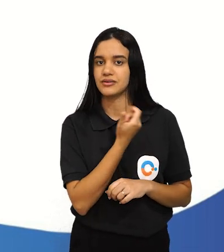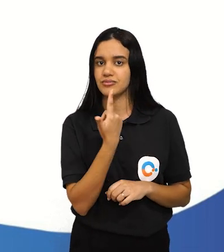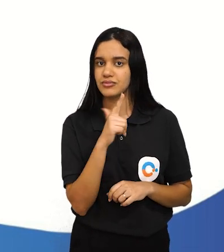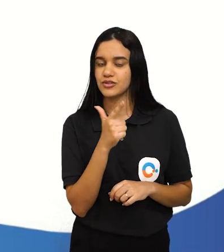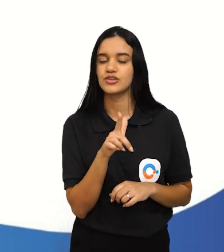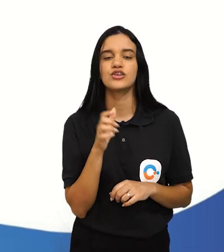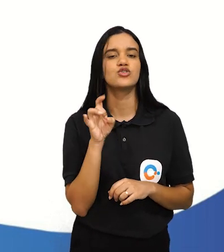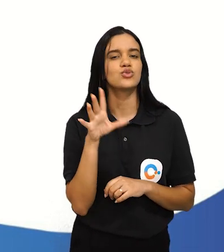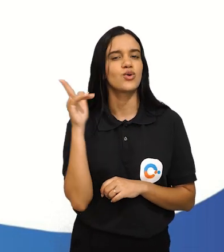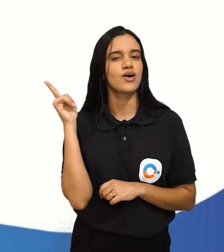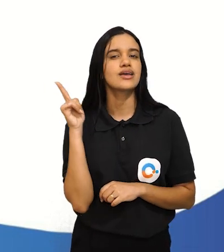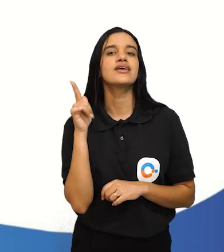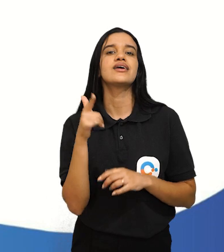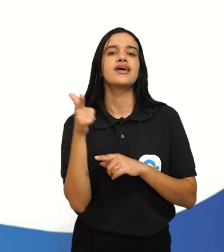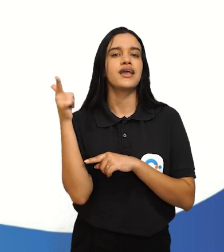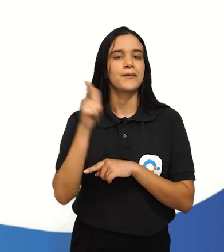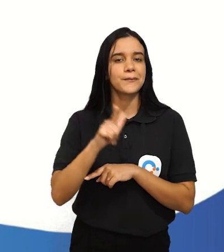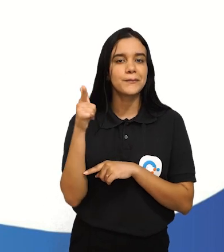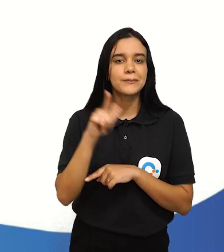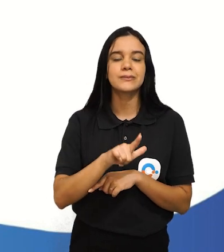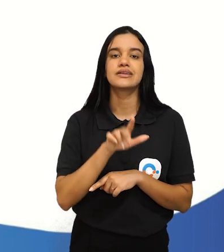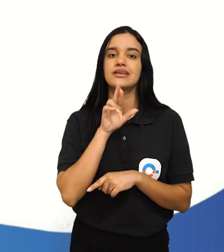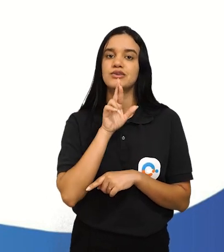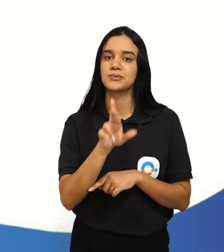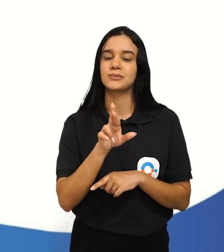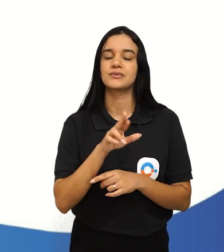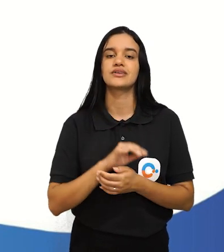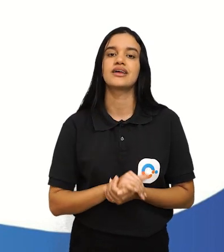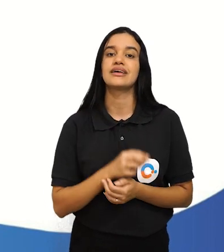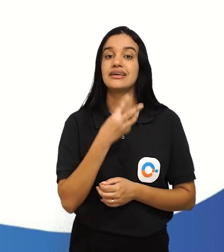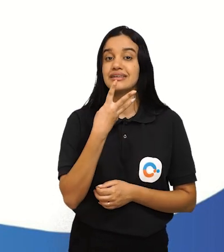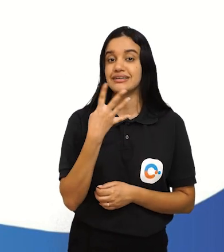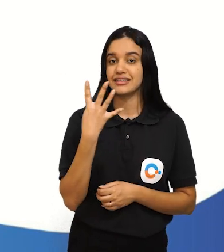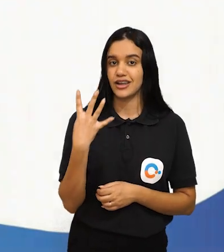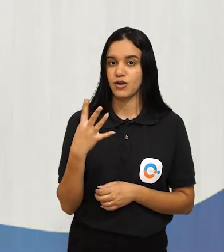somente repetir E aí eu encontro a resposta